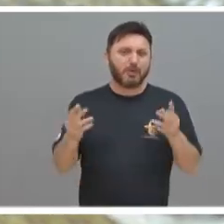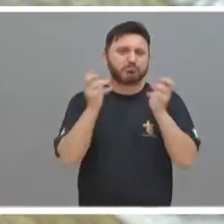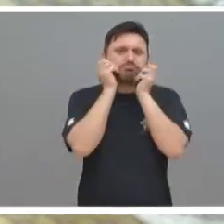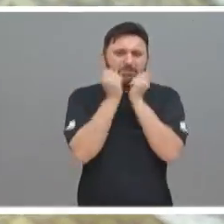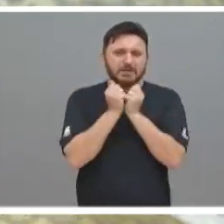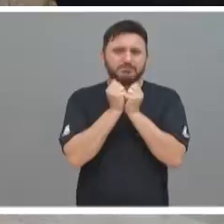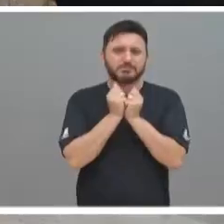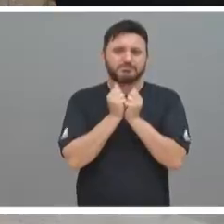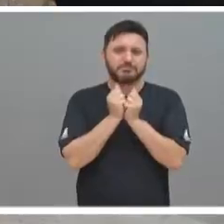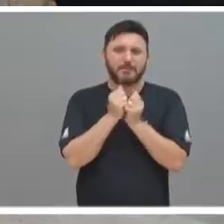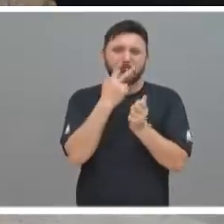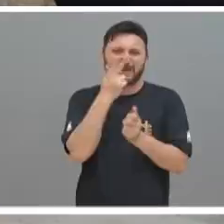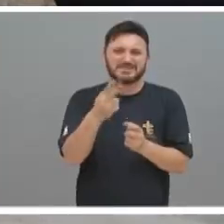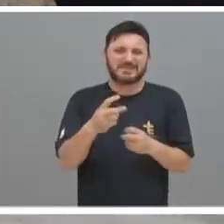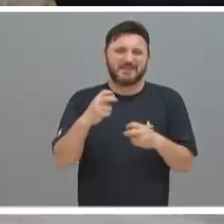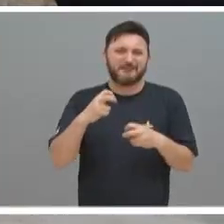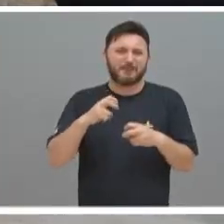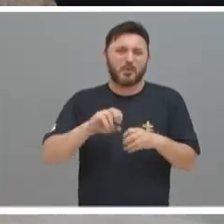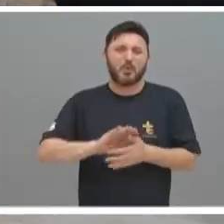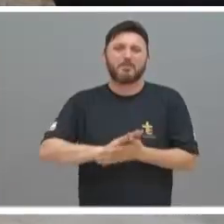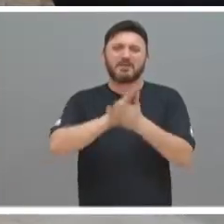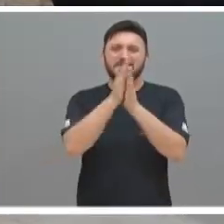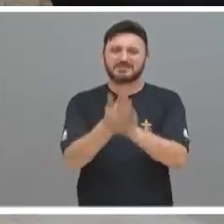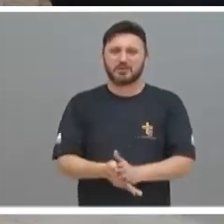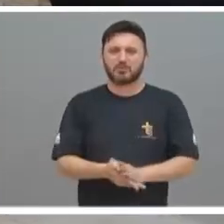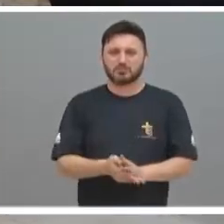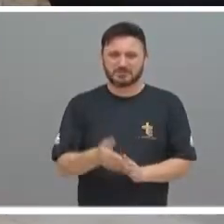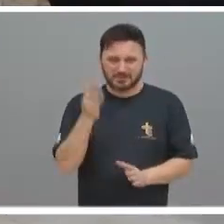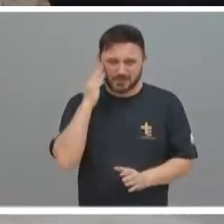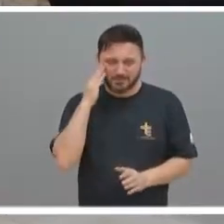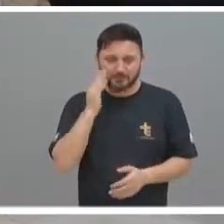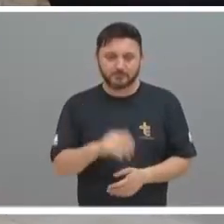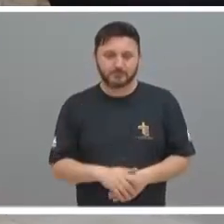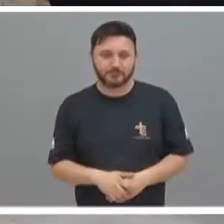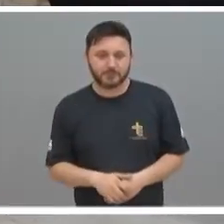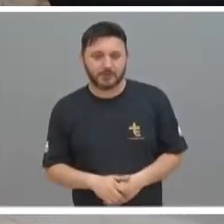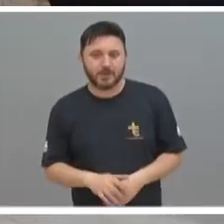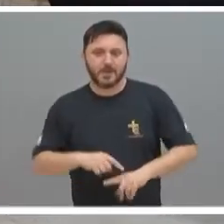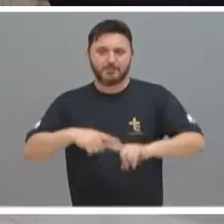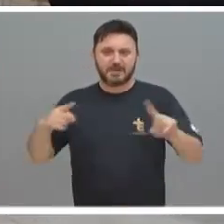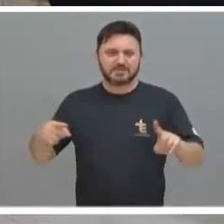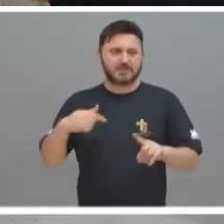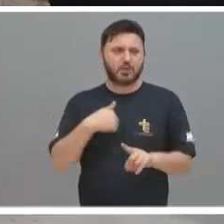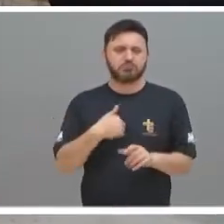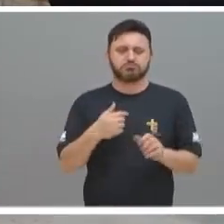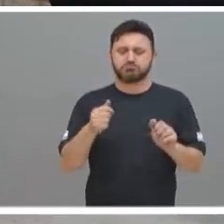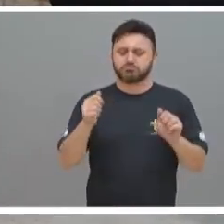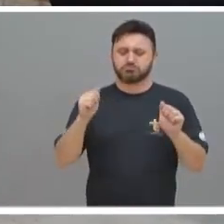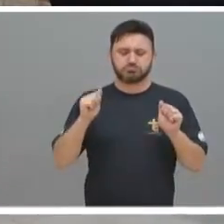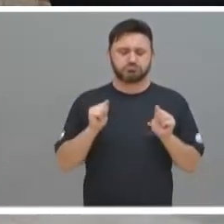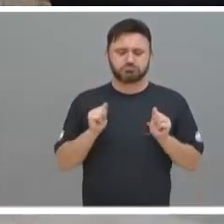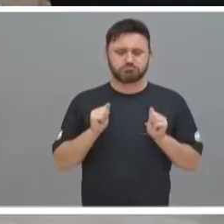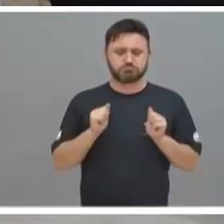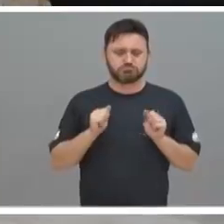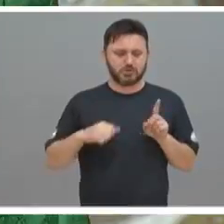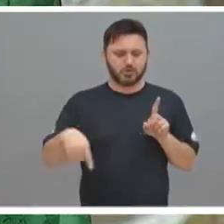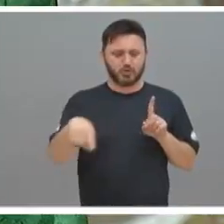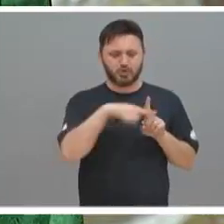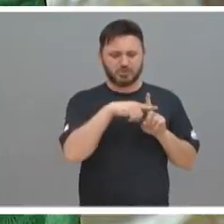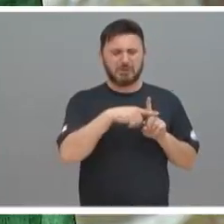Mas eu não desviei o meu rosto. Eu não voltei atrás. Eu não desci da